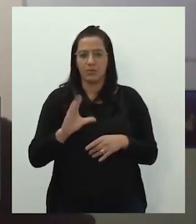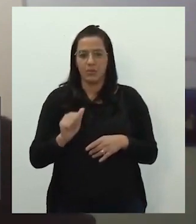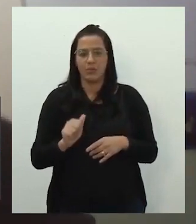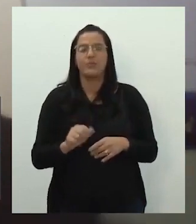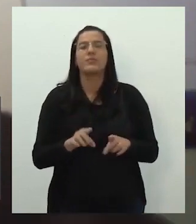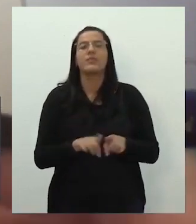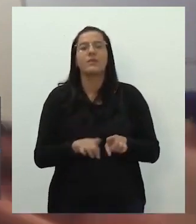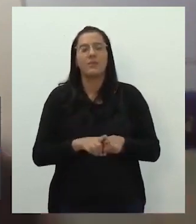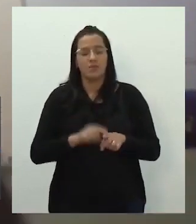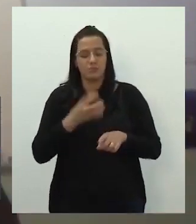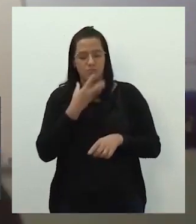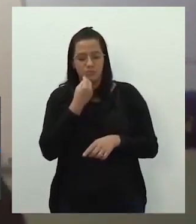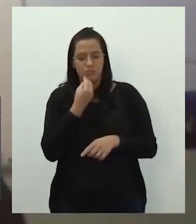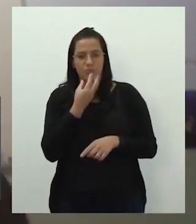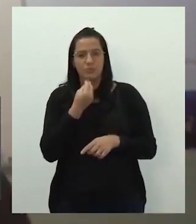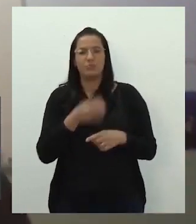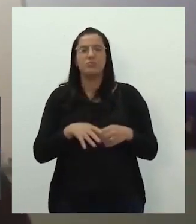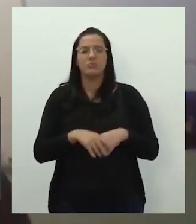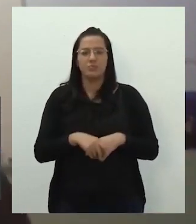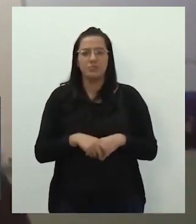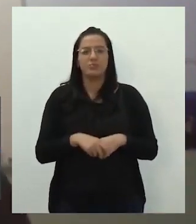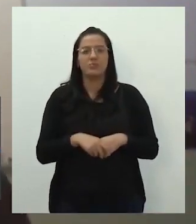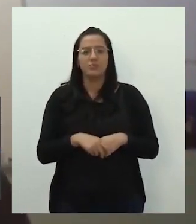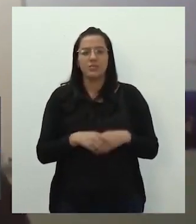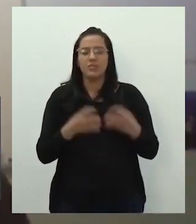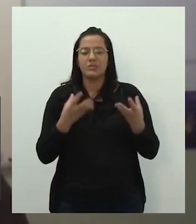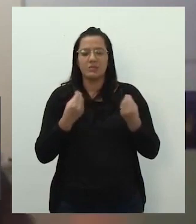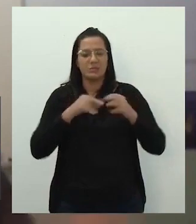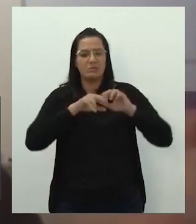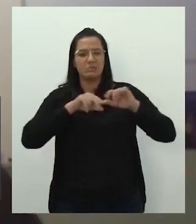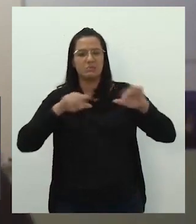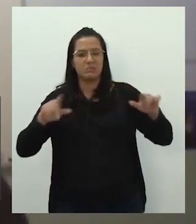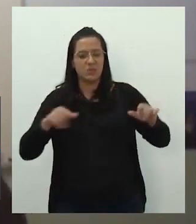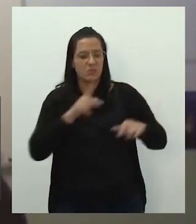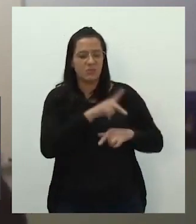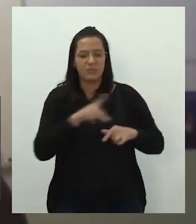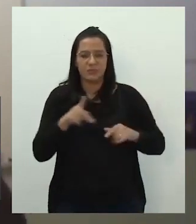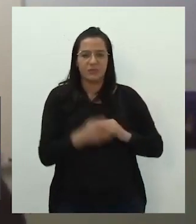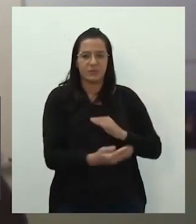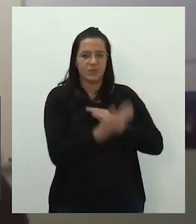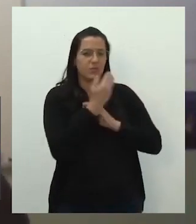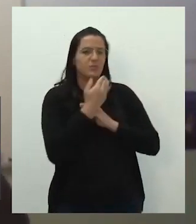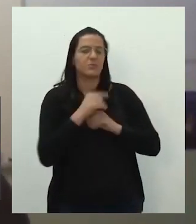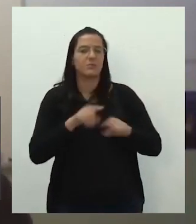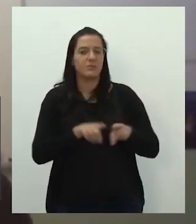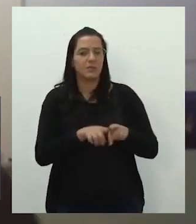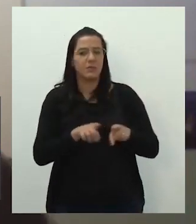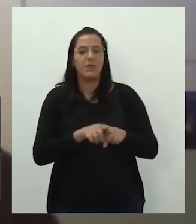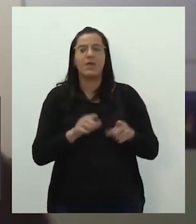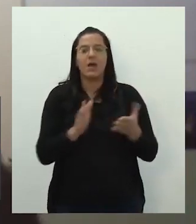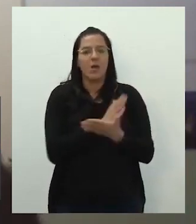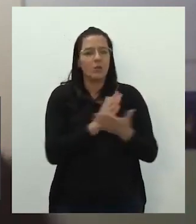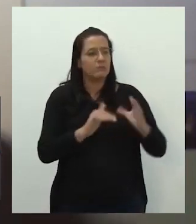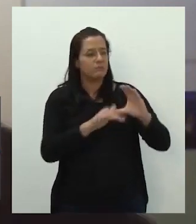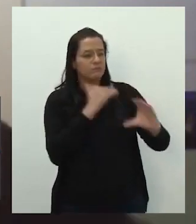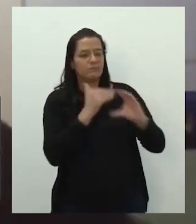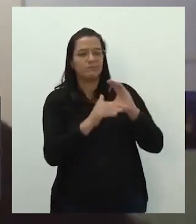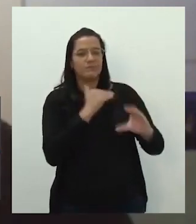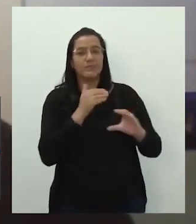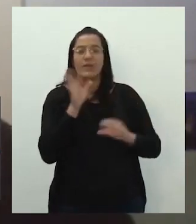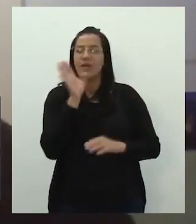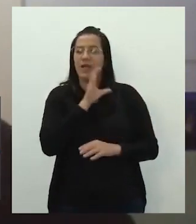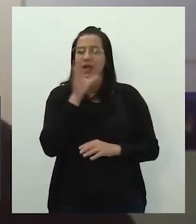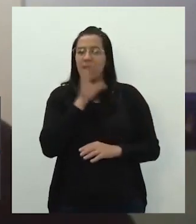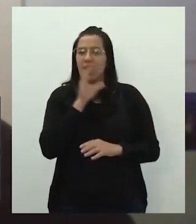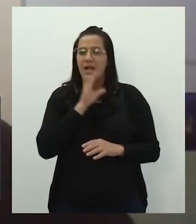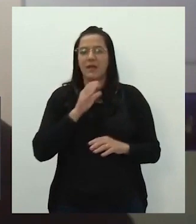aventura, né? Vou contar com todos aí professores mencionando aí na rede, mandando seus comentários aqui, que o pessoal da IFAP sempre leva um